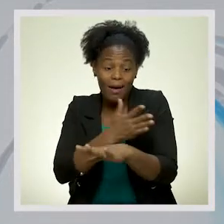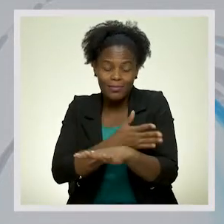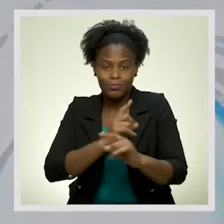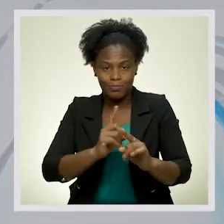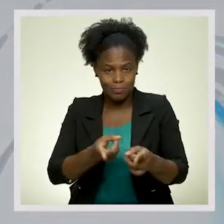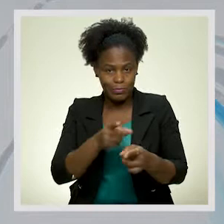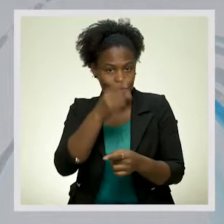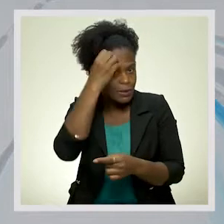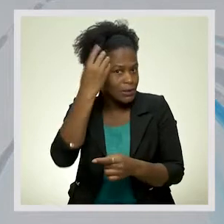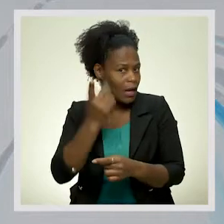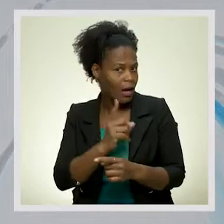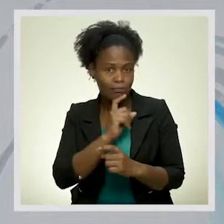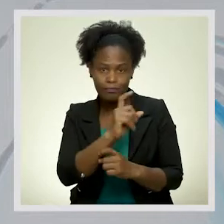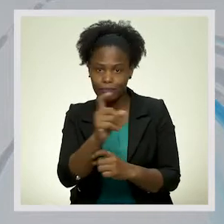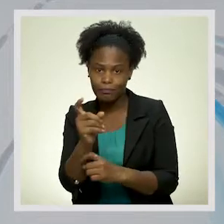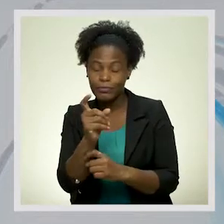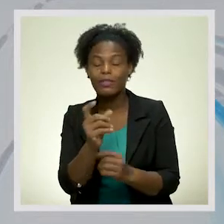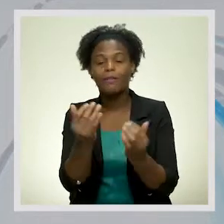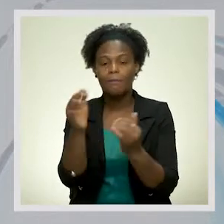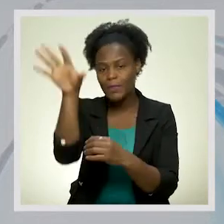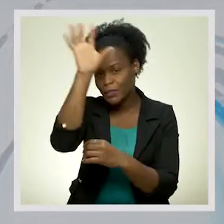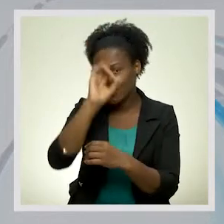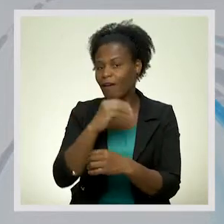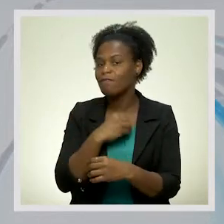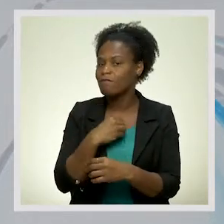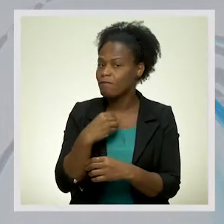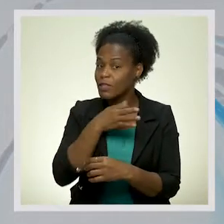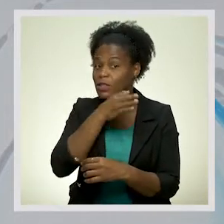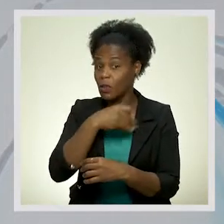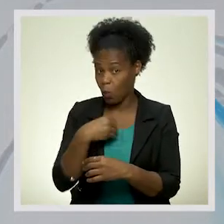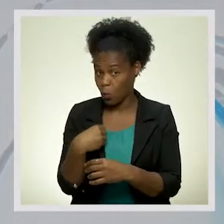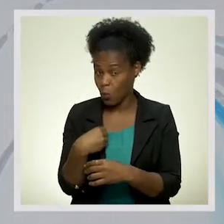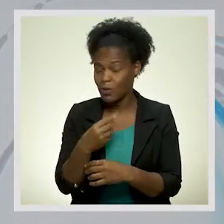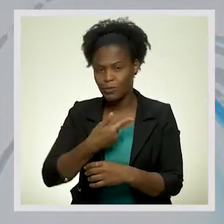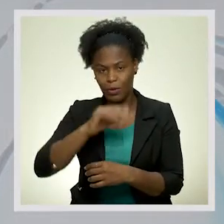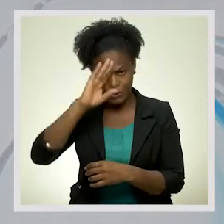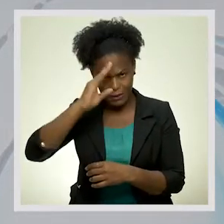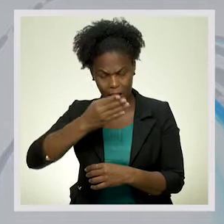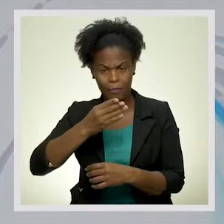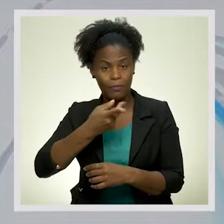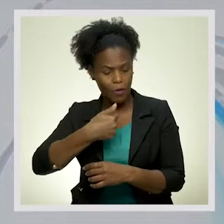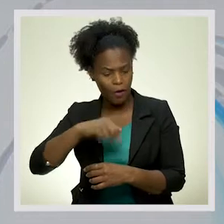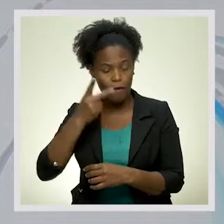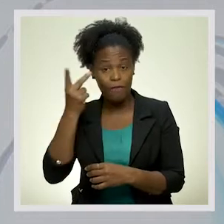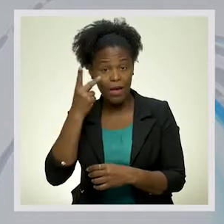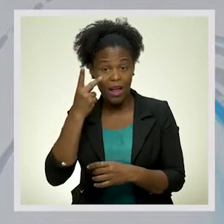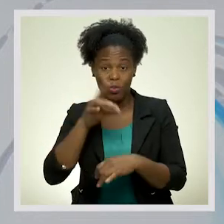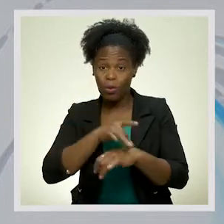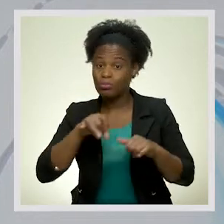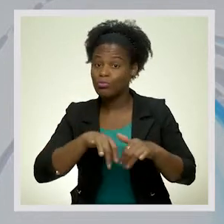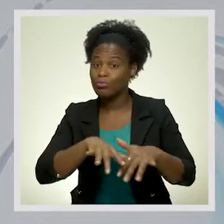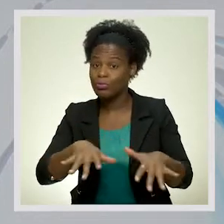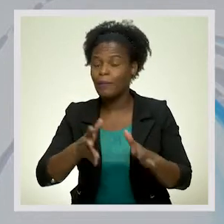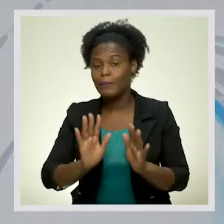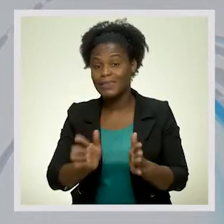se esqueçam das recomendações do Ministério da Saúde. Já sabem que estamos a viver uma pandemia, que é preciso ter